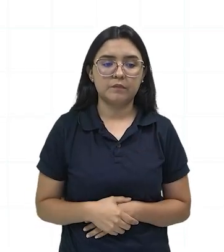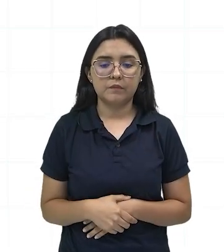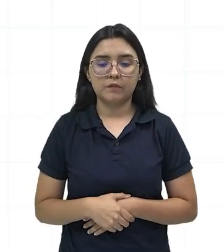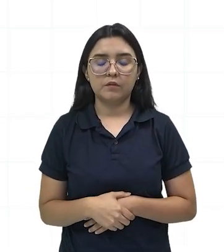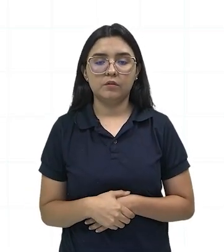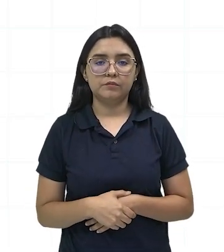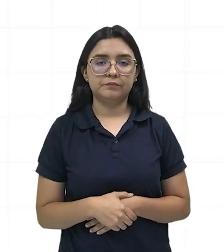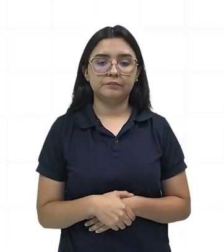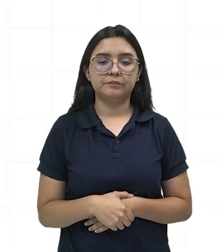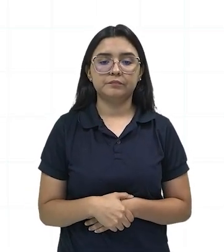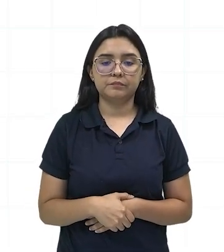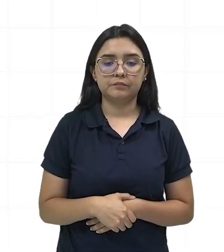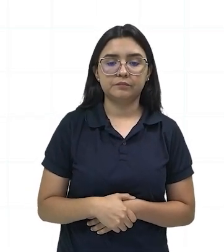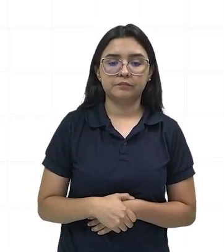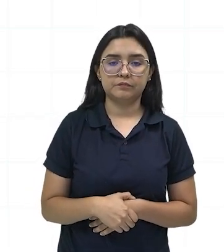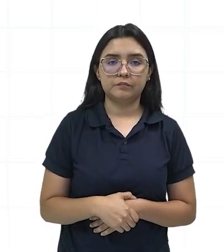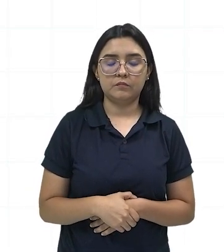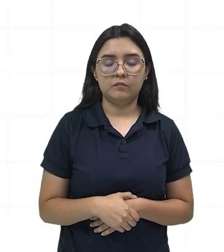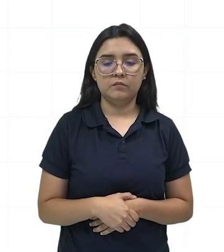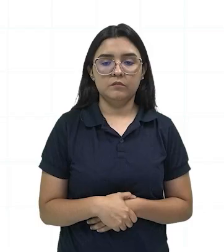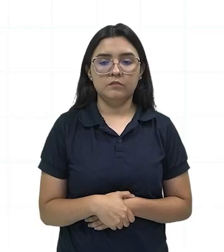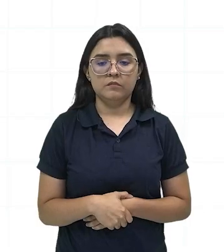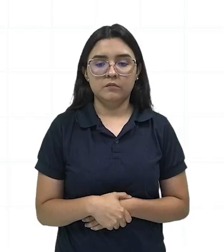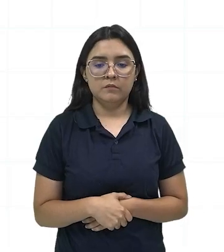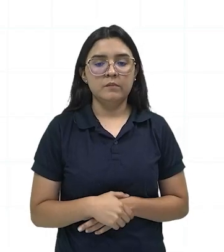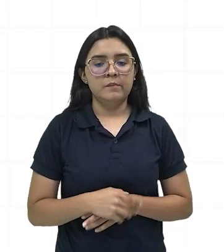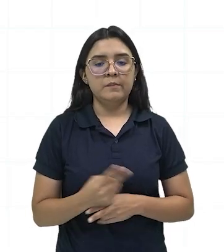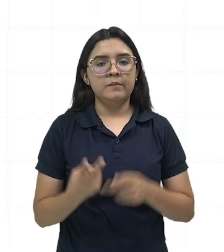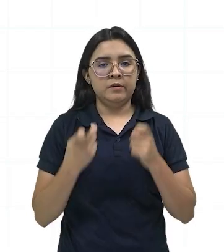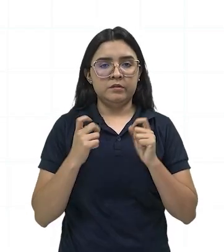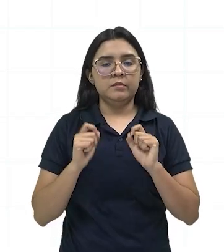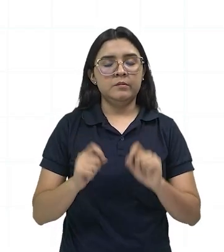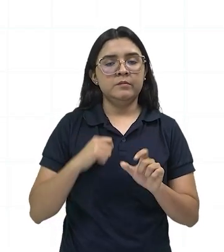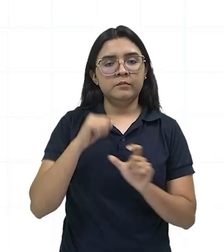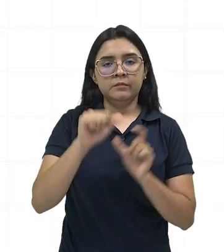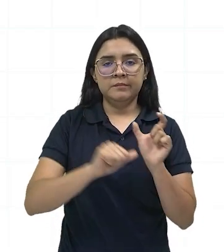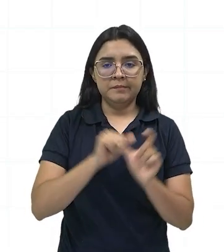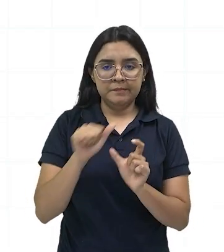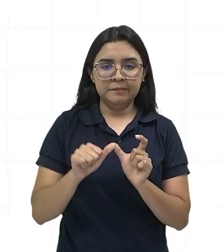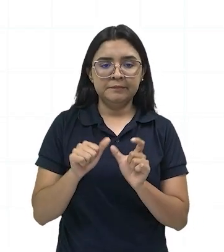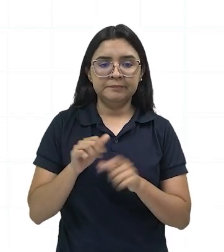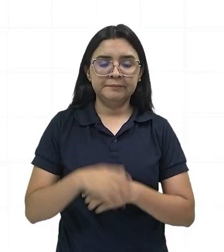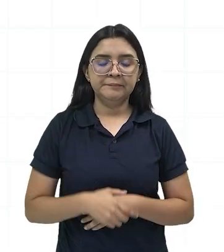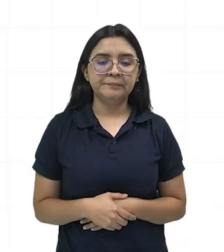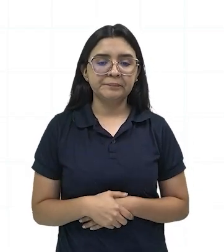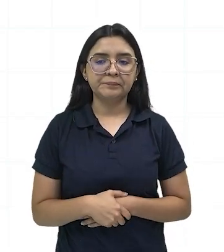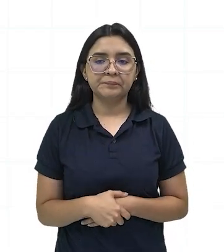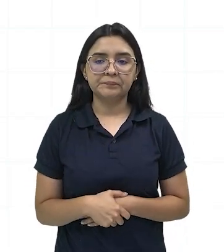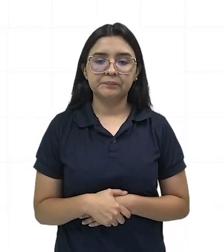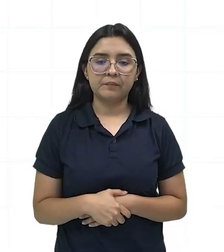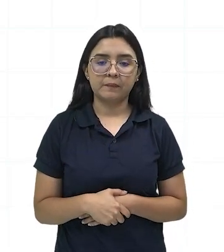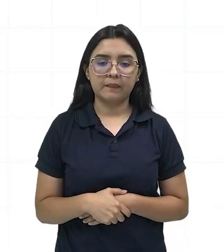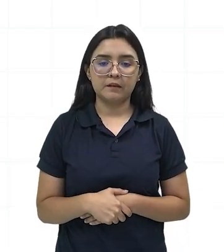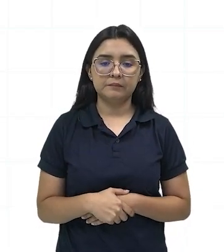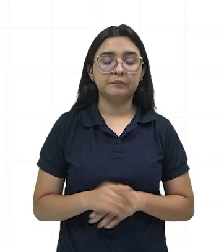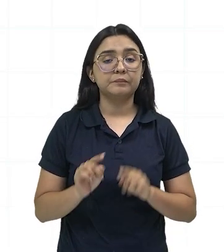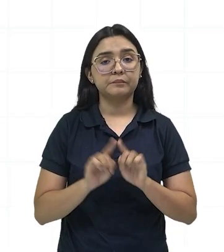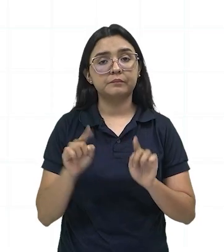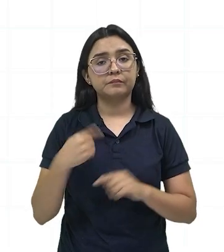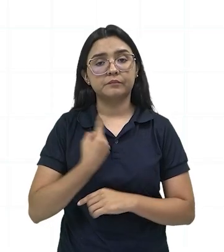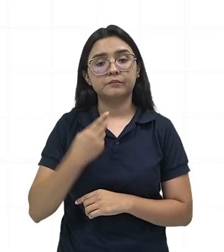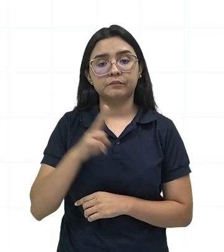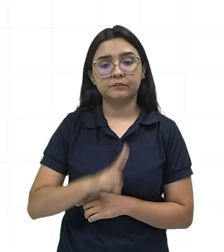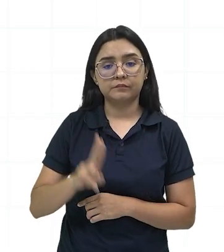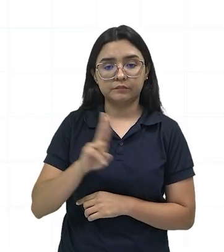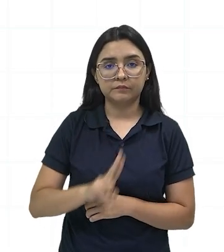irei. Nós fomos. Olha só como nós temos uma variação imprevisível. Imprevisível, mas que nós usamos de